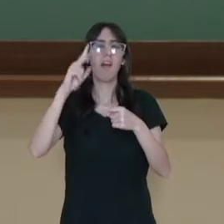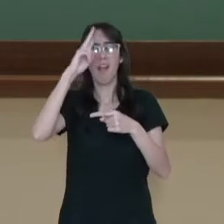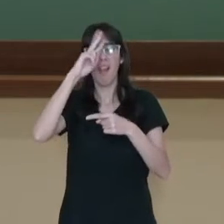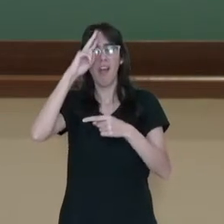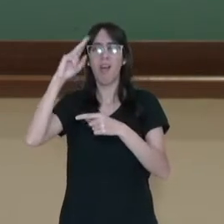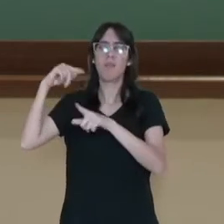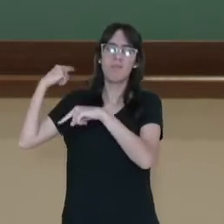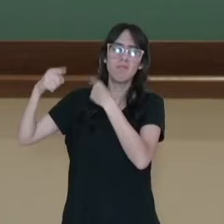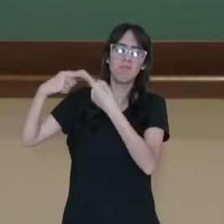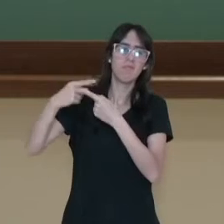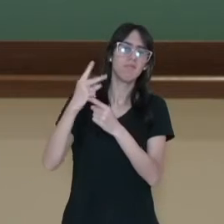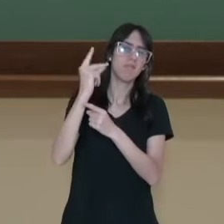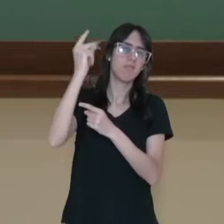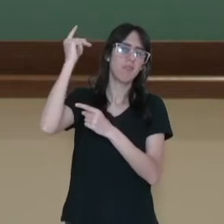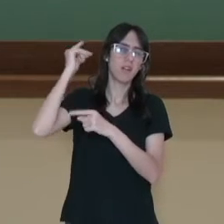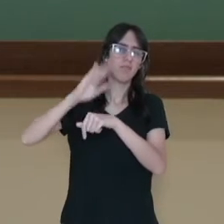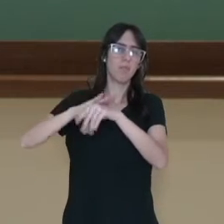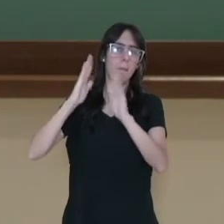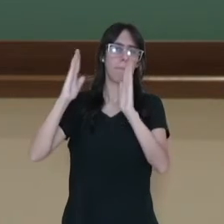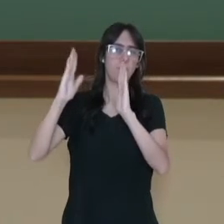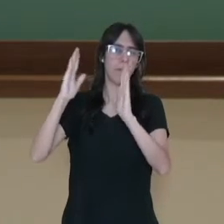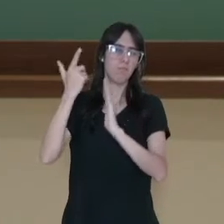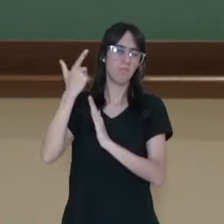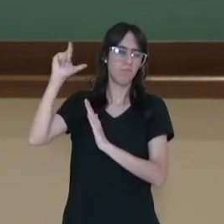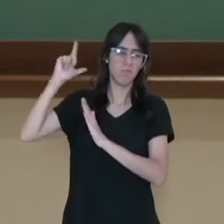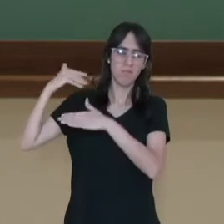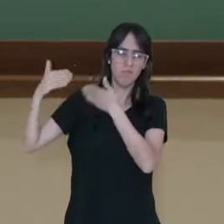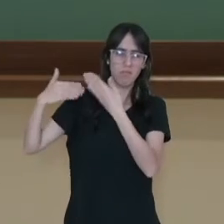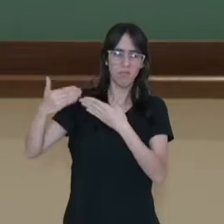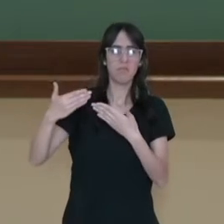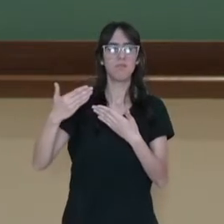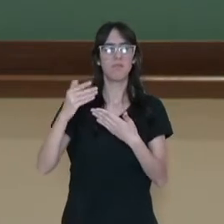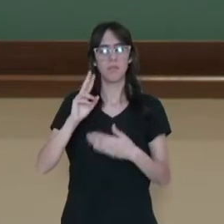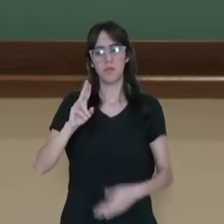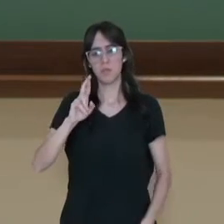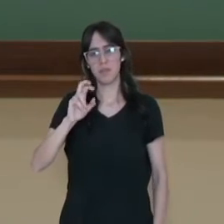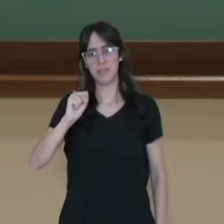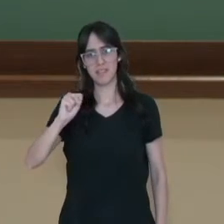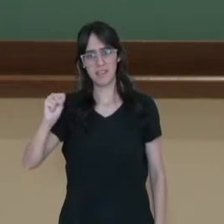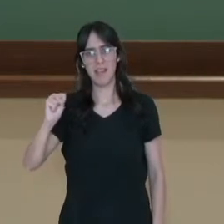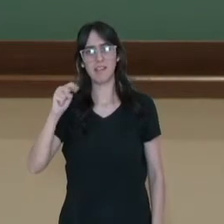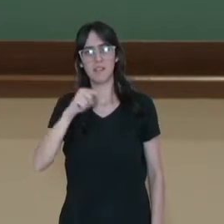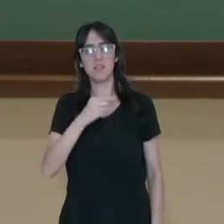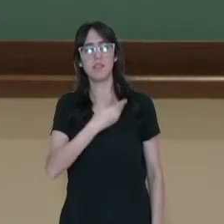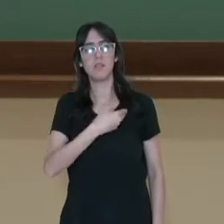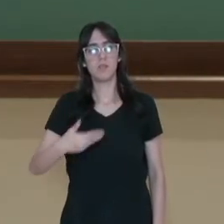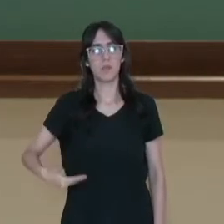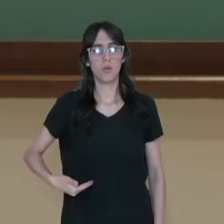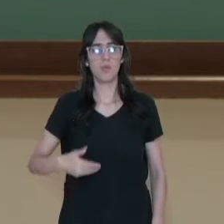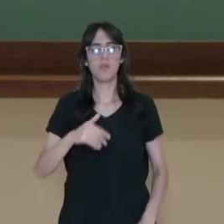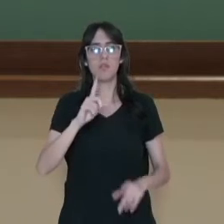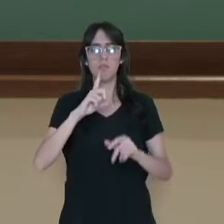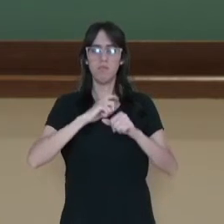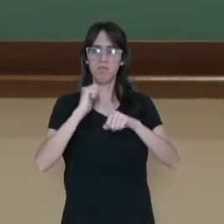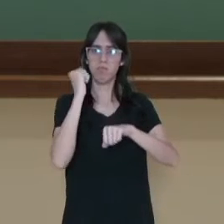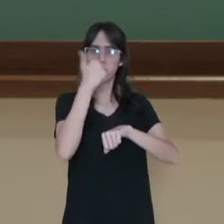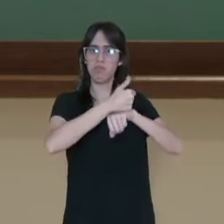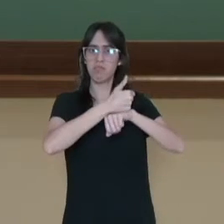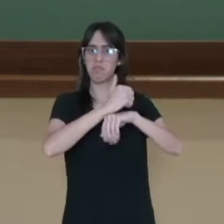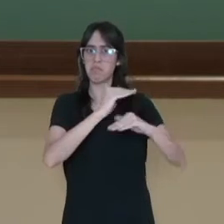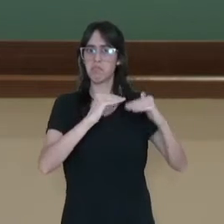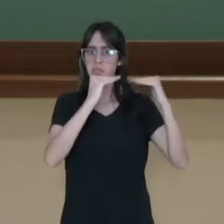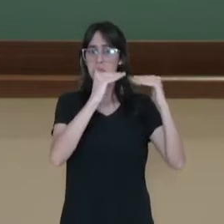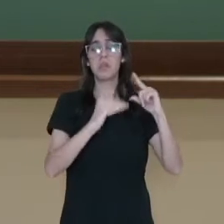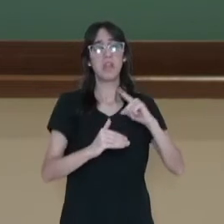do período dos czares e do período da União Soviética, onde esse governo era centralizador. Isso permanece